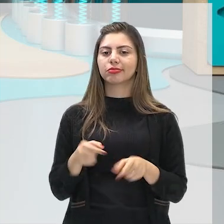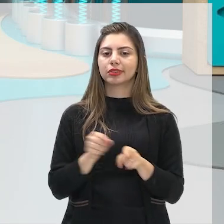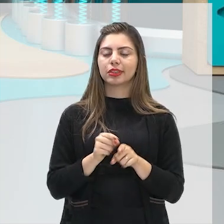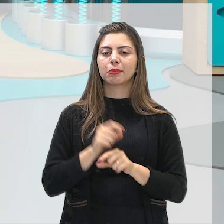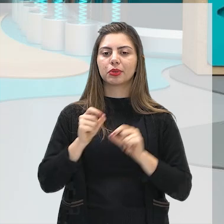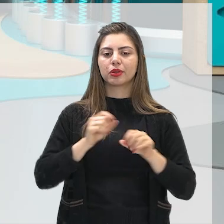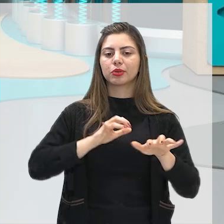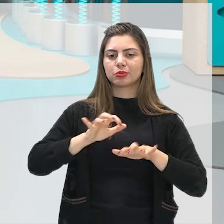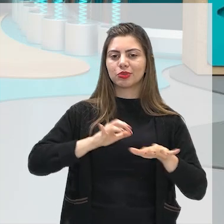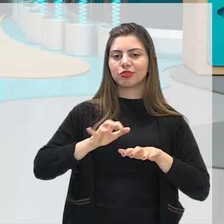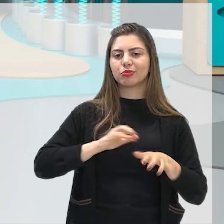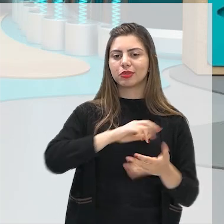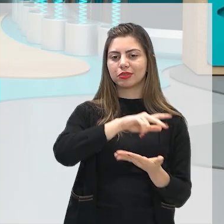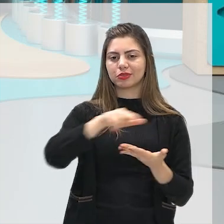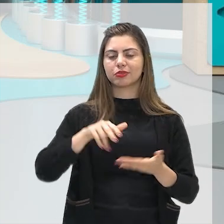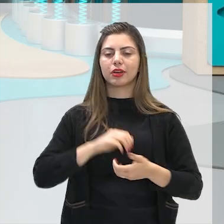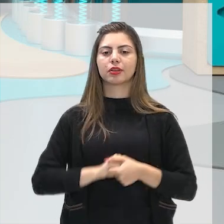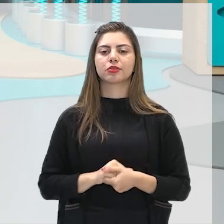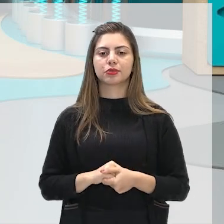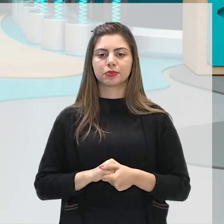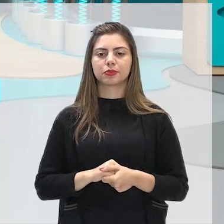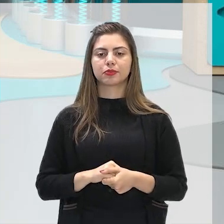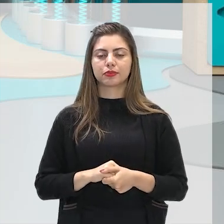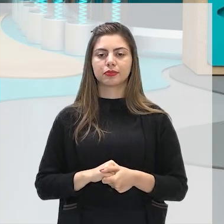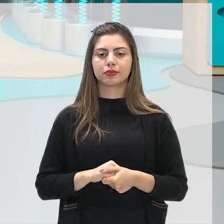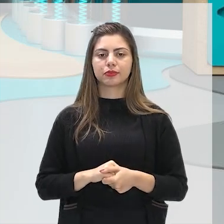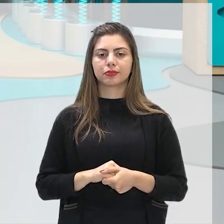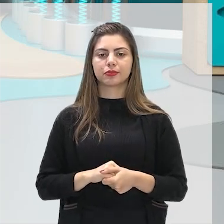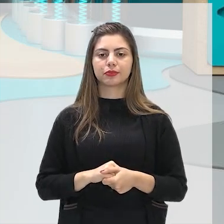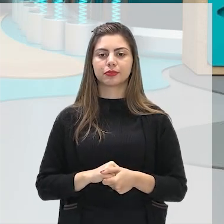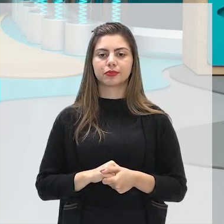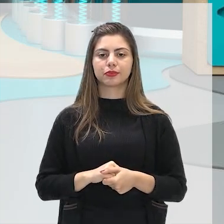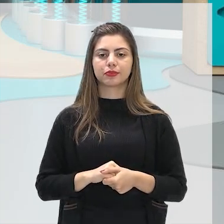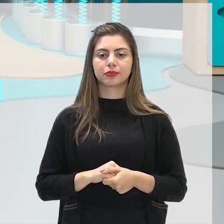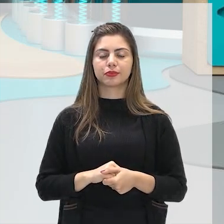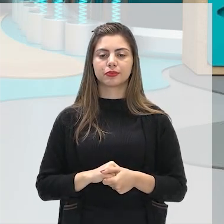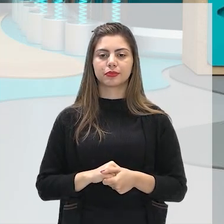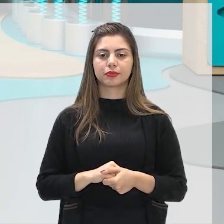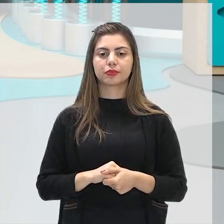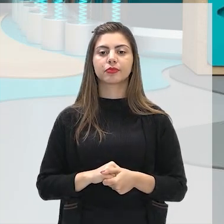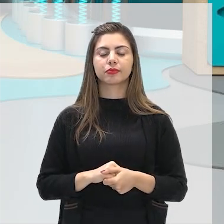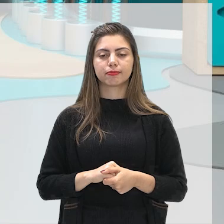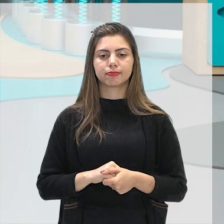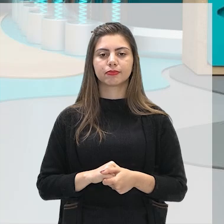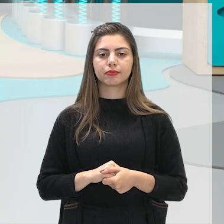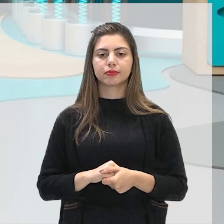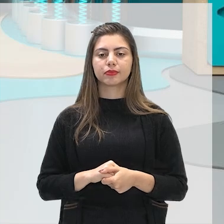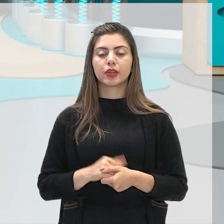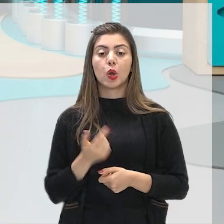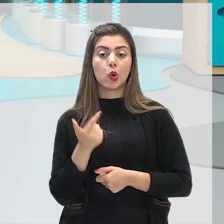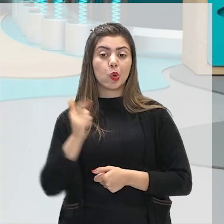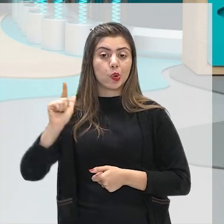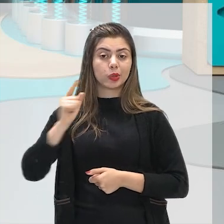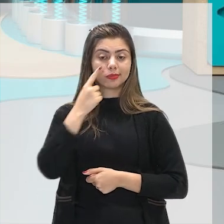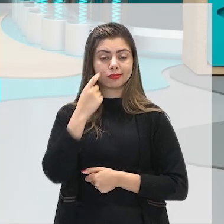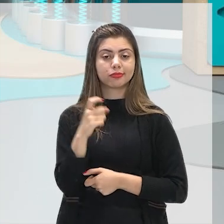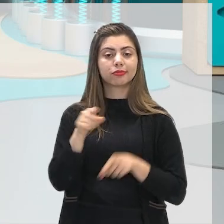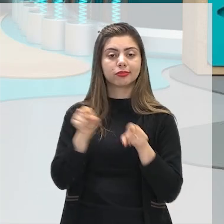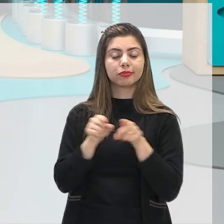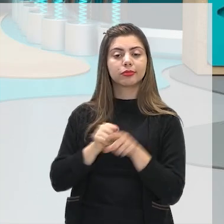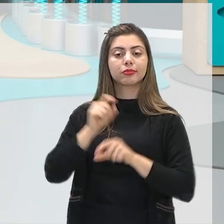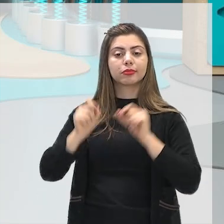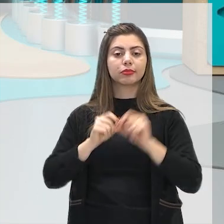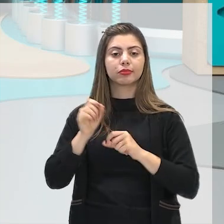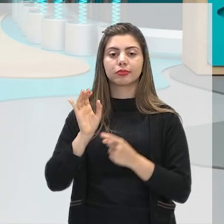fazer os movimentos, tá? Prosseguindo, eu apresentei para vocês um outro bem interessante também, que é